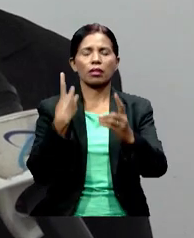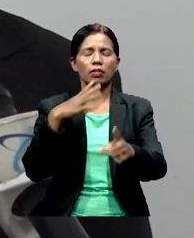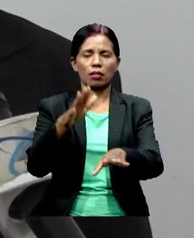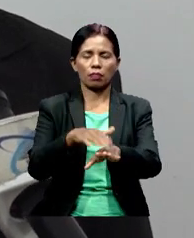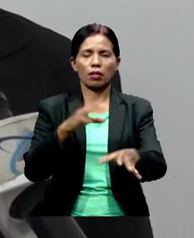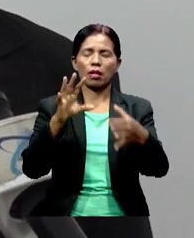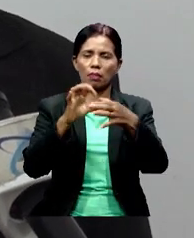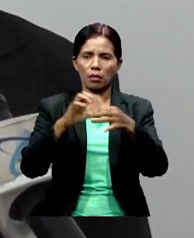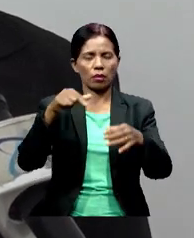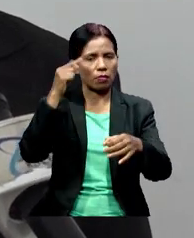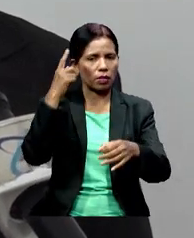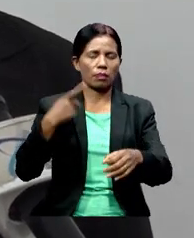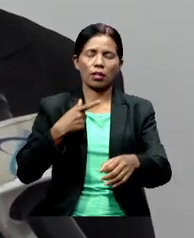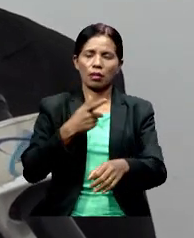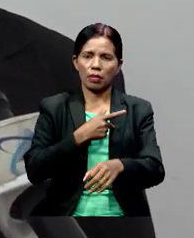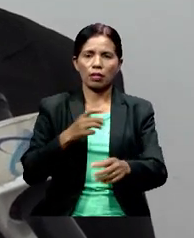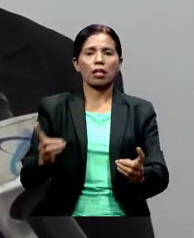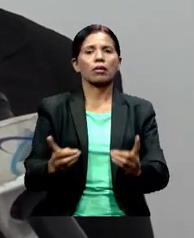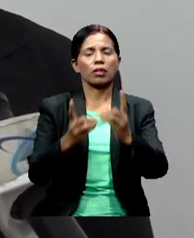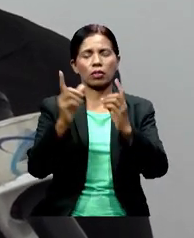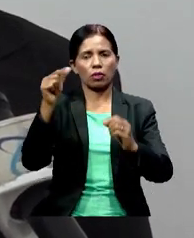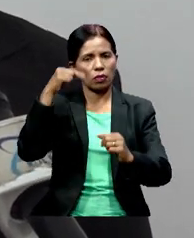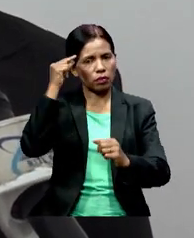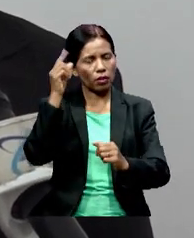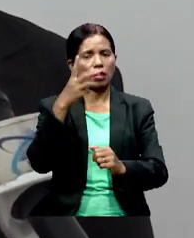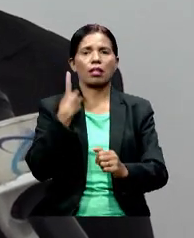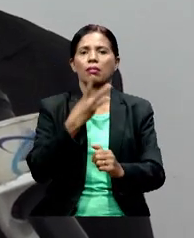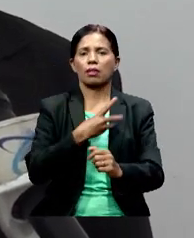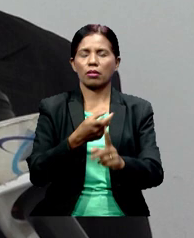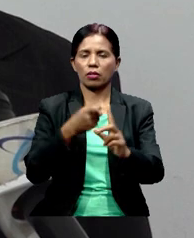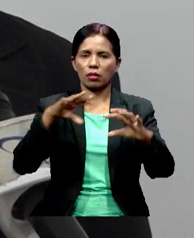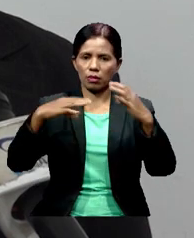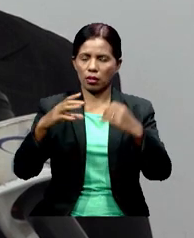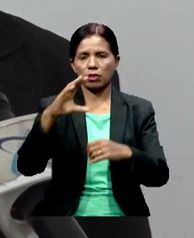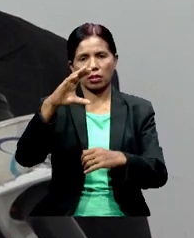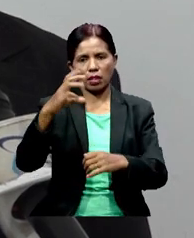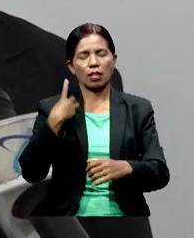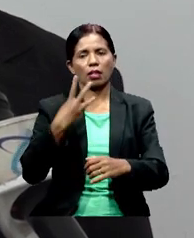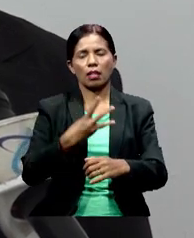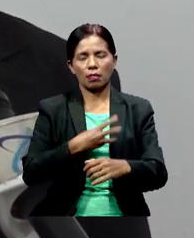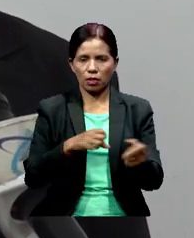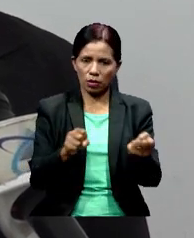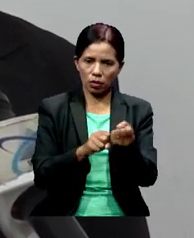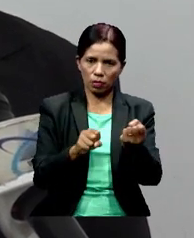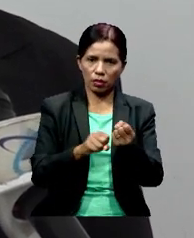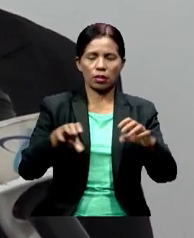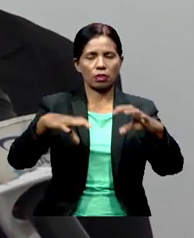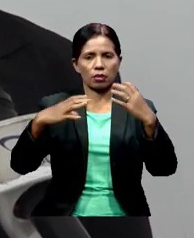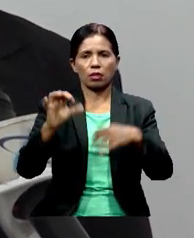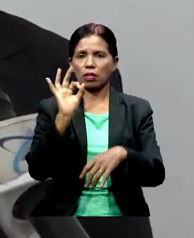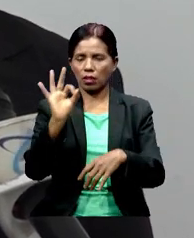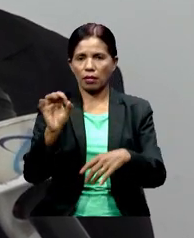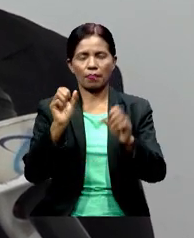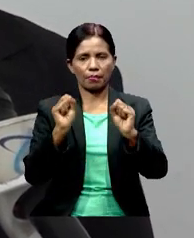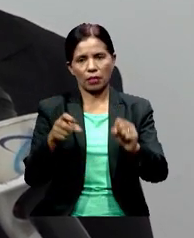governo, mas parlamento se ralo audiência ao governo, a mesmo se ou se parte comissão sênia, a mesmo se suporta a comissão F para